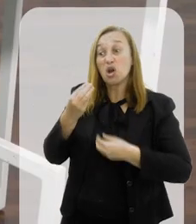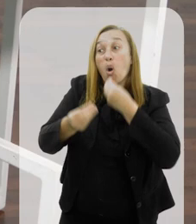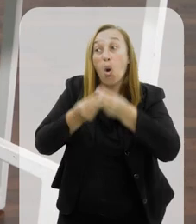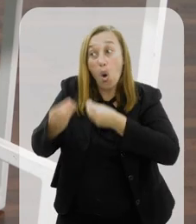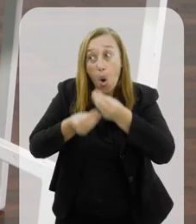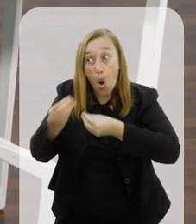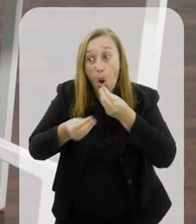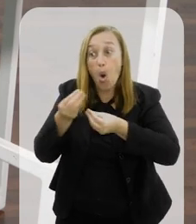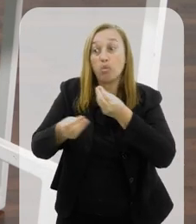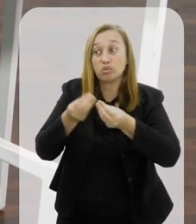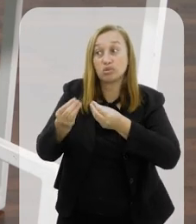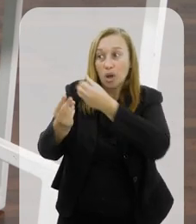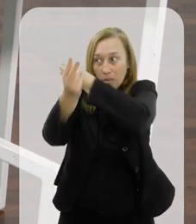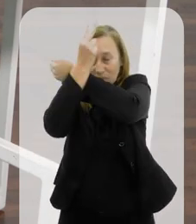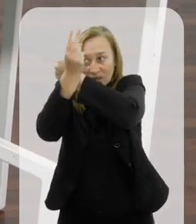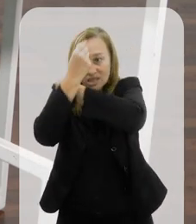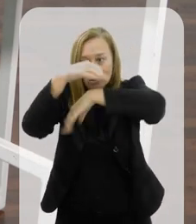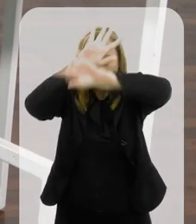a gente tá